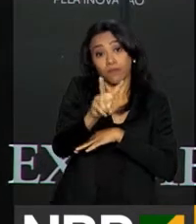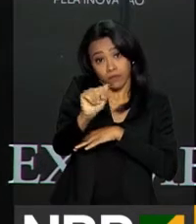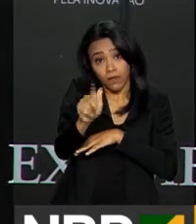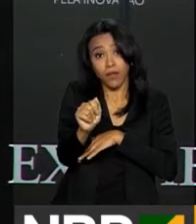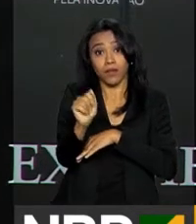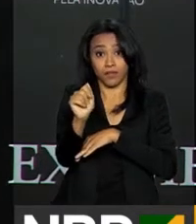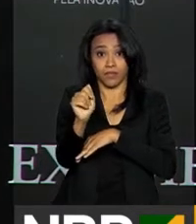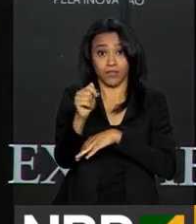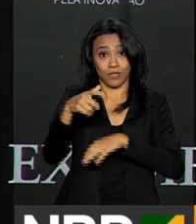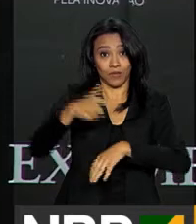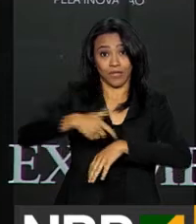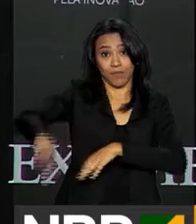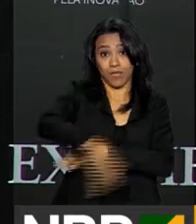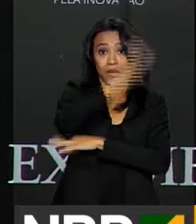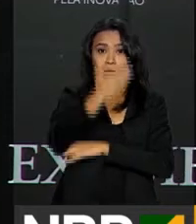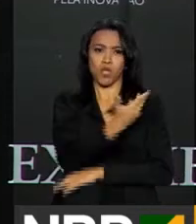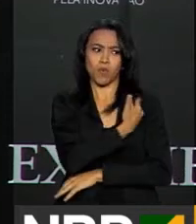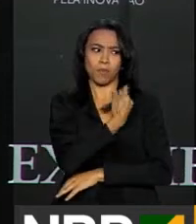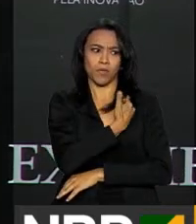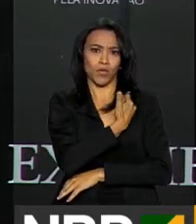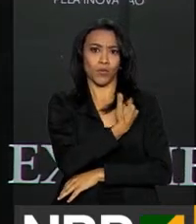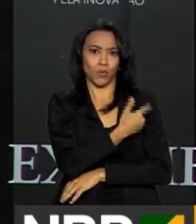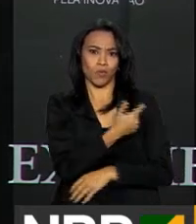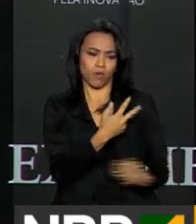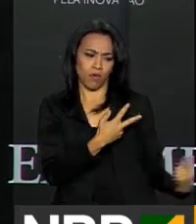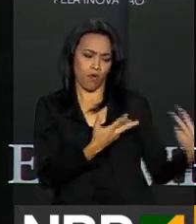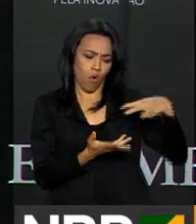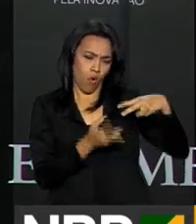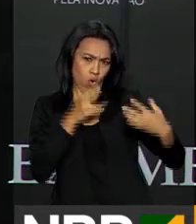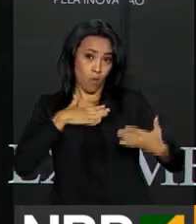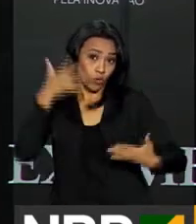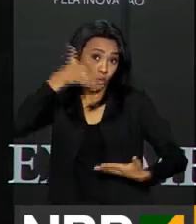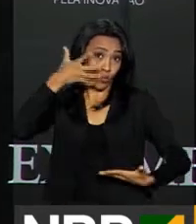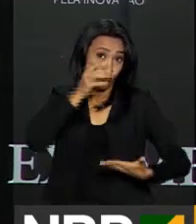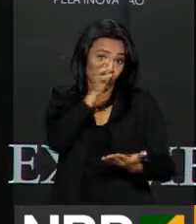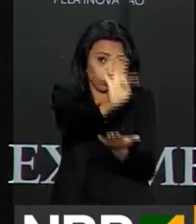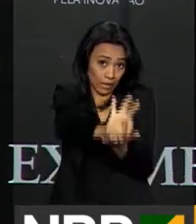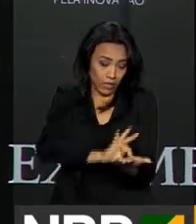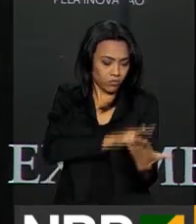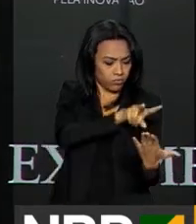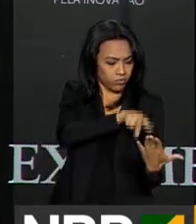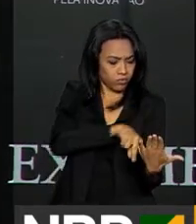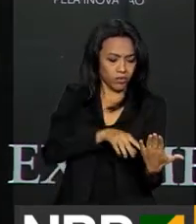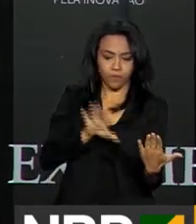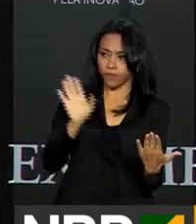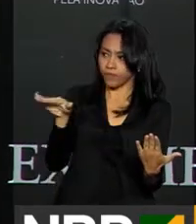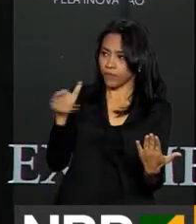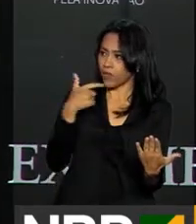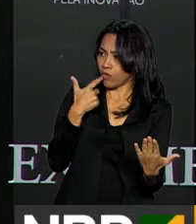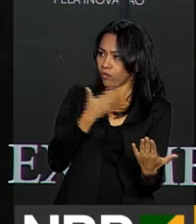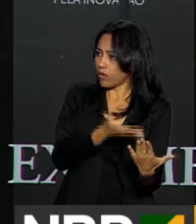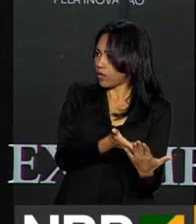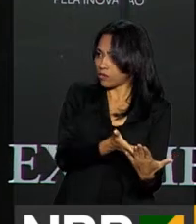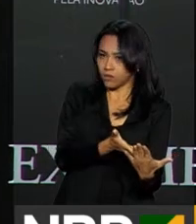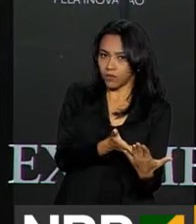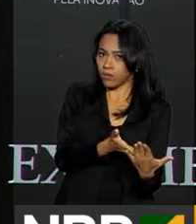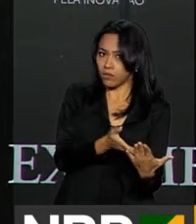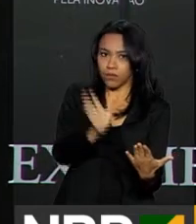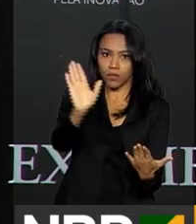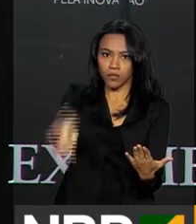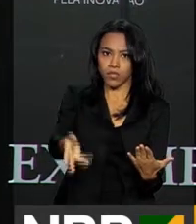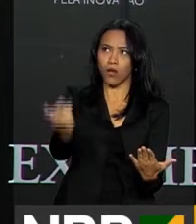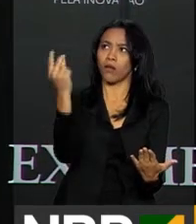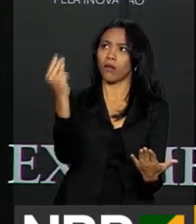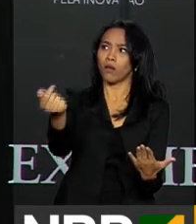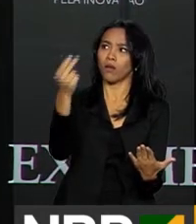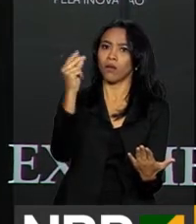um amigo europeu examinou o meu discurso e disse, olha, Temer, não coloque isso não, porque aqui na Europa é tudo ensino em tempo integral, não vai